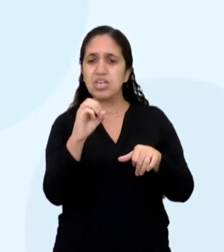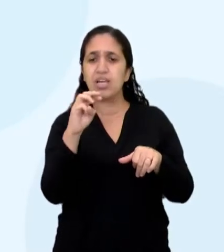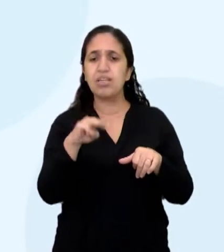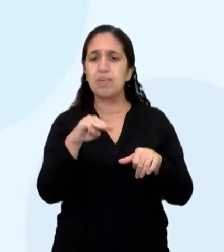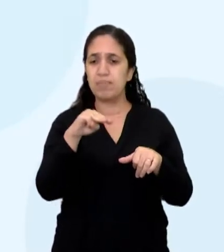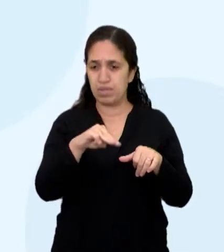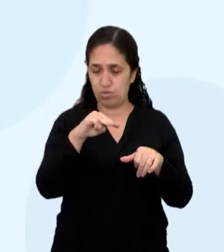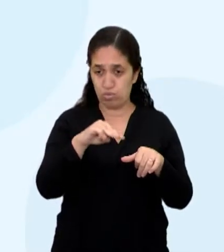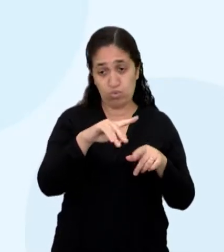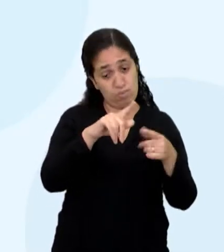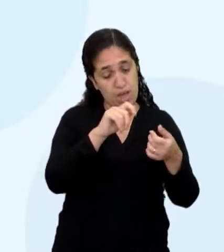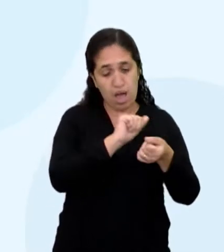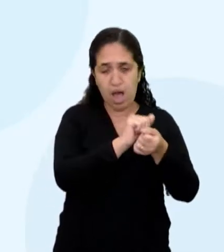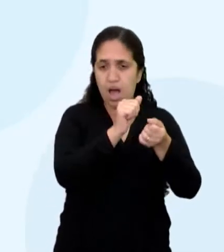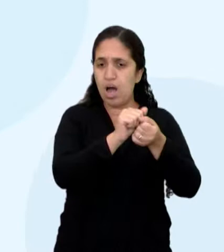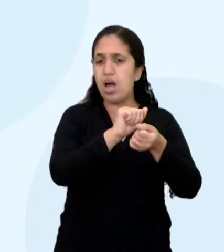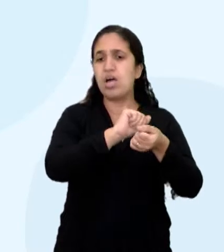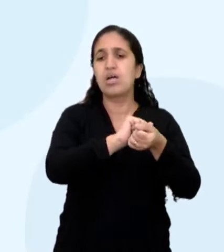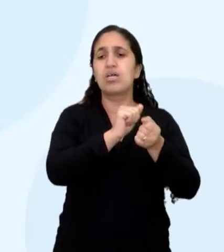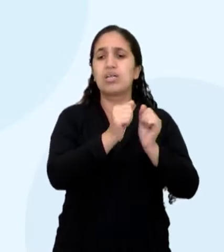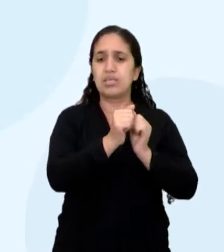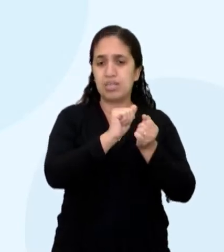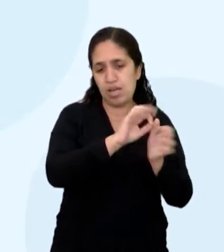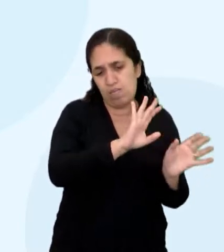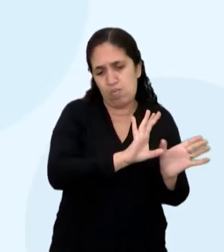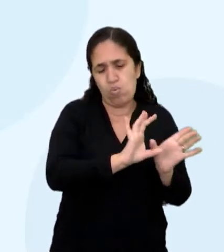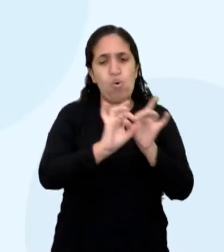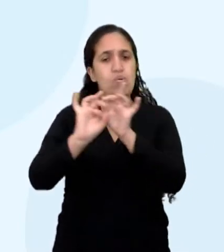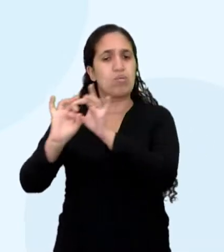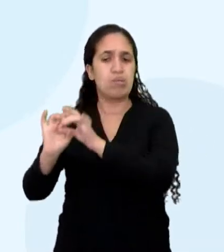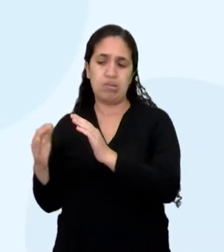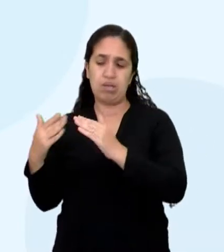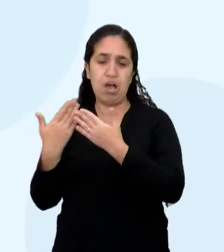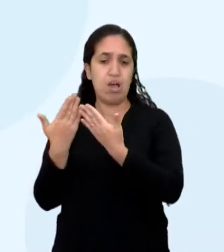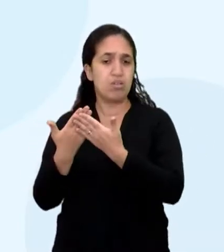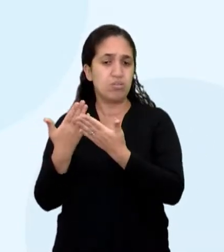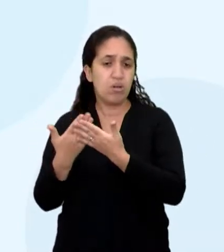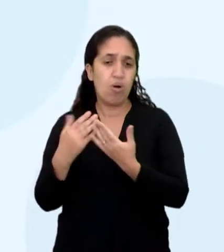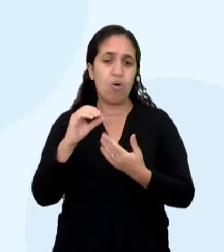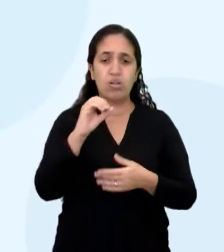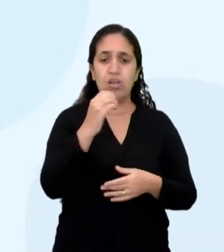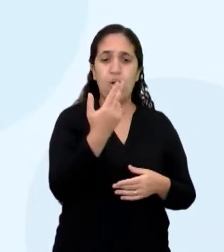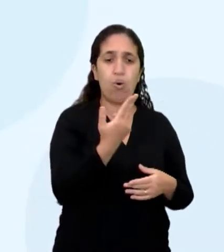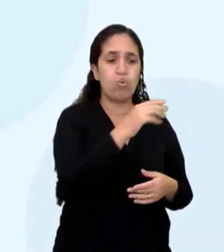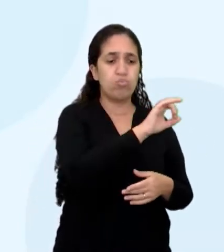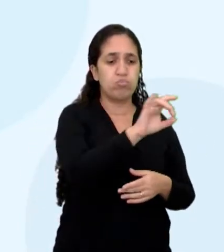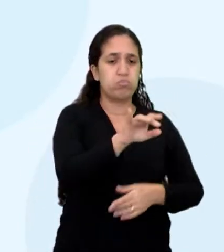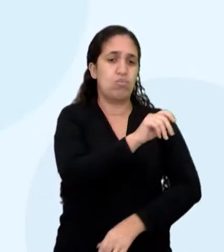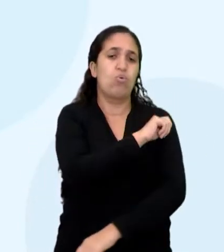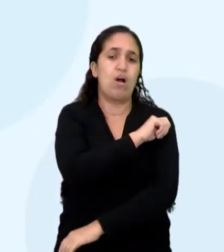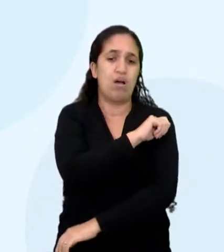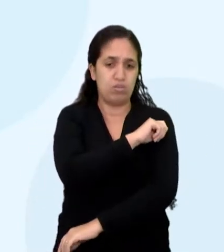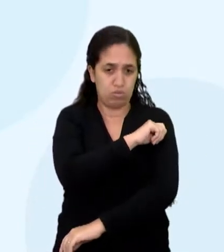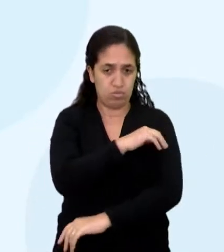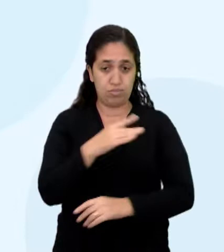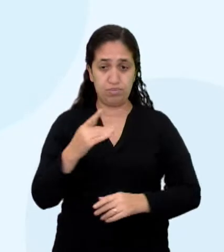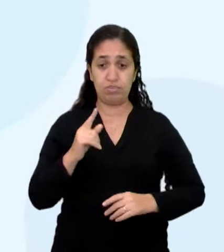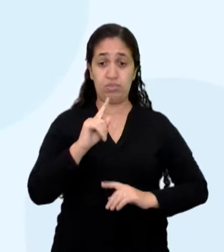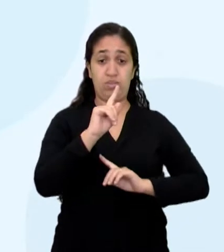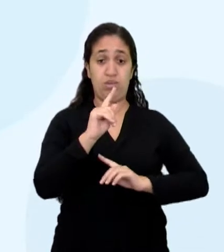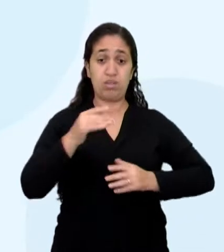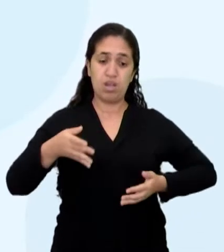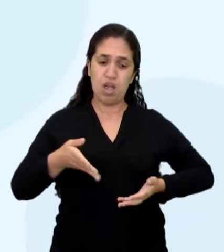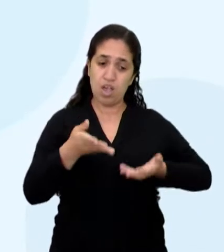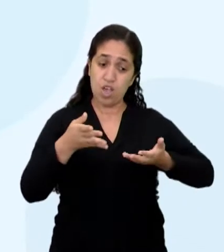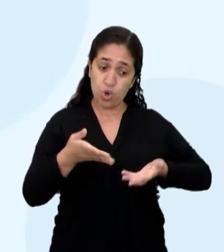esse tempo é adaptado ao contexto da escola ou do trabalho dos estudantes. O anfitrião deve encorajar que